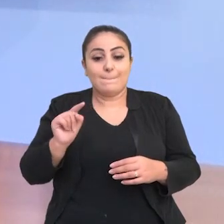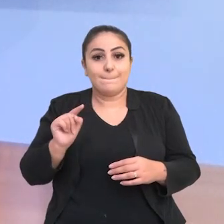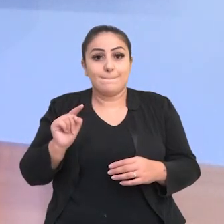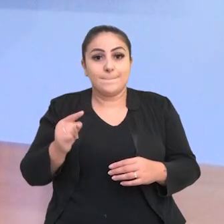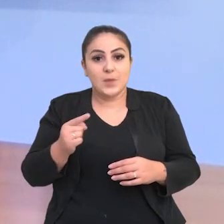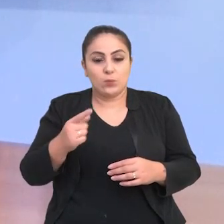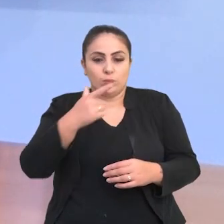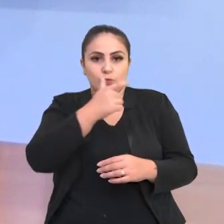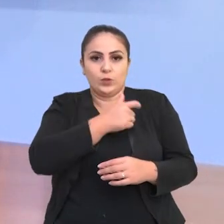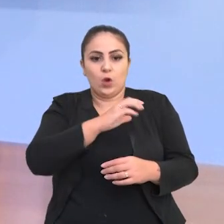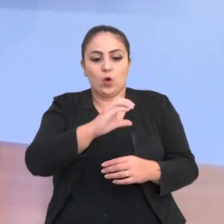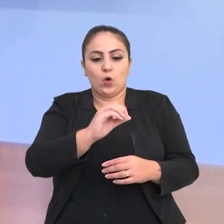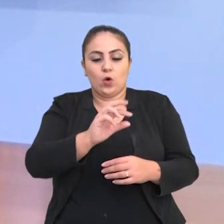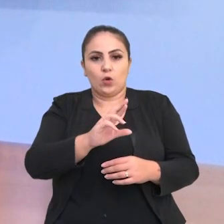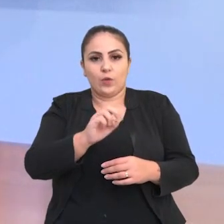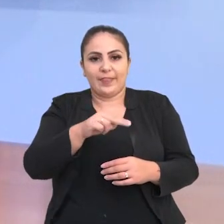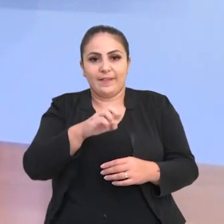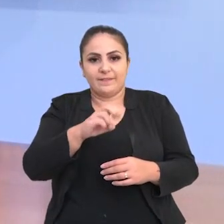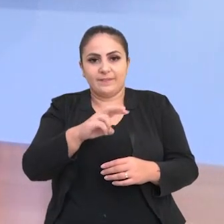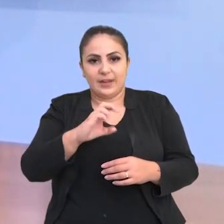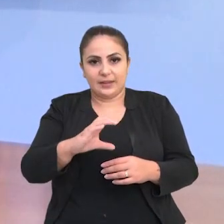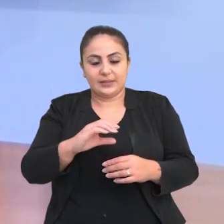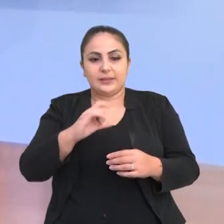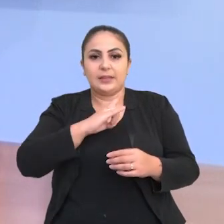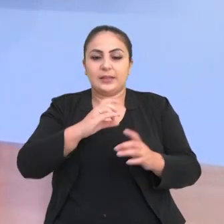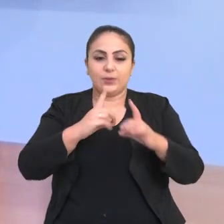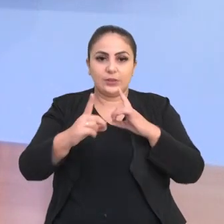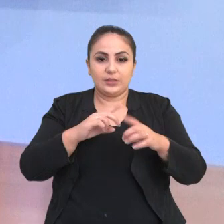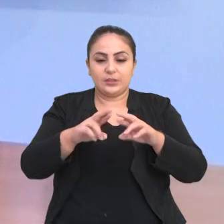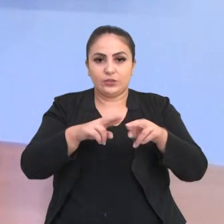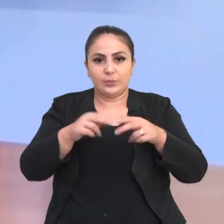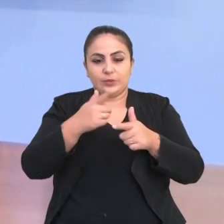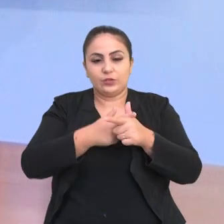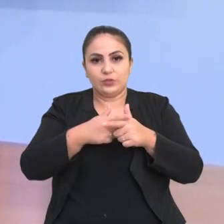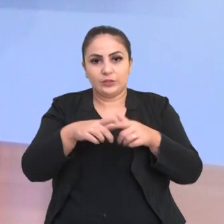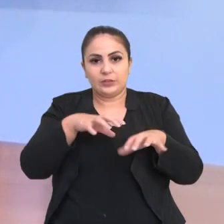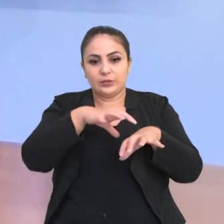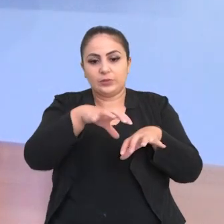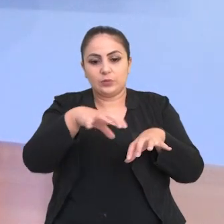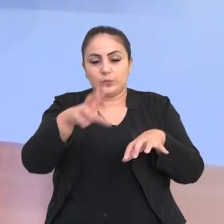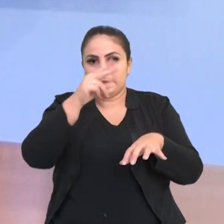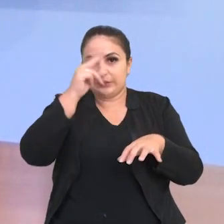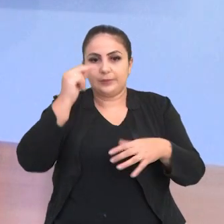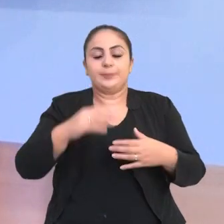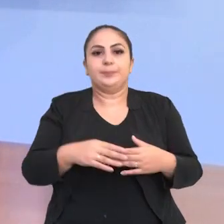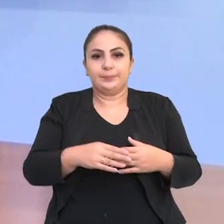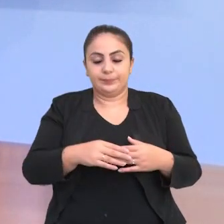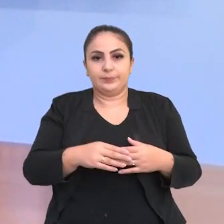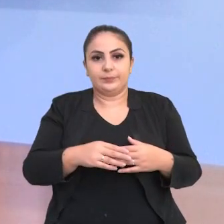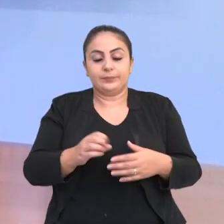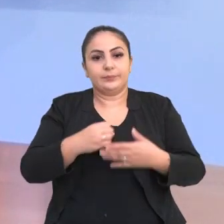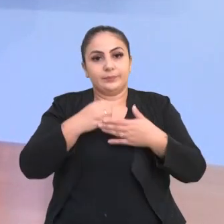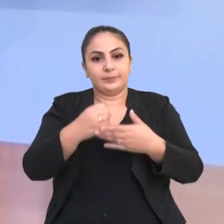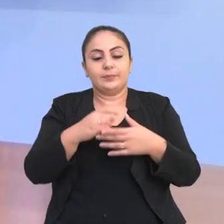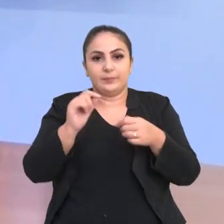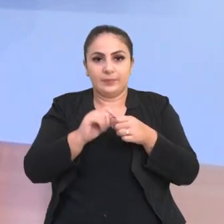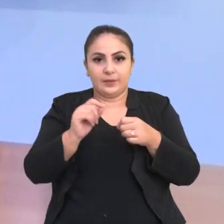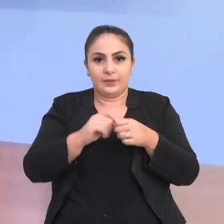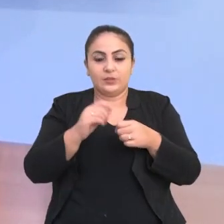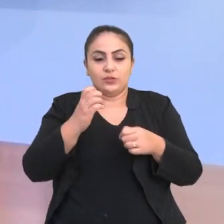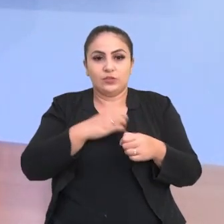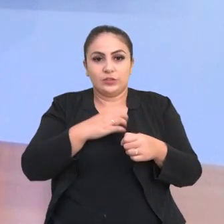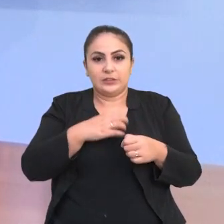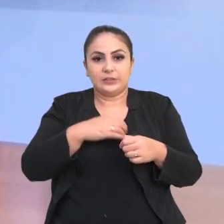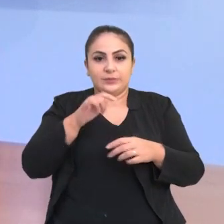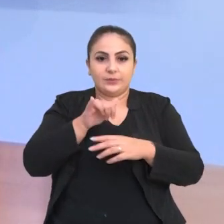320 mil doses da Coronavac estão nas coordenadorias regionais para divisão entre os municípios. O transporte